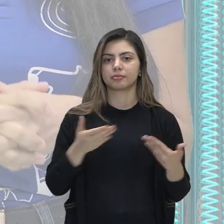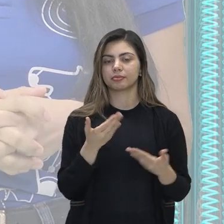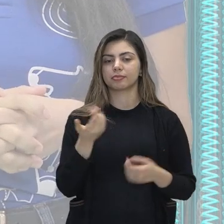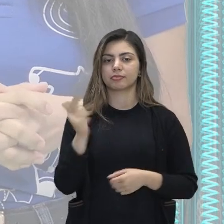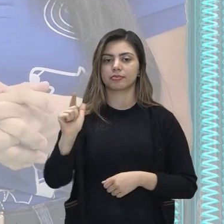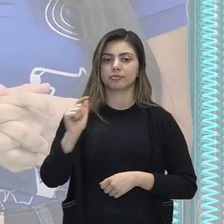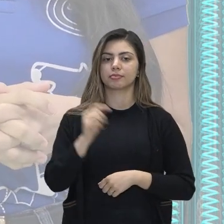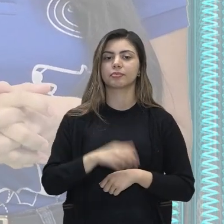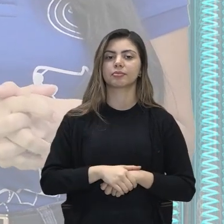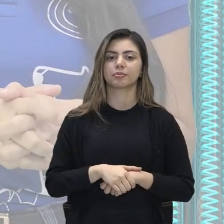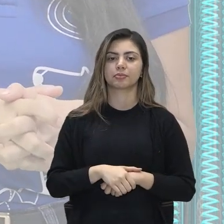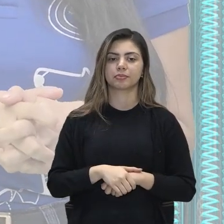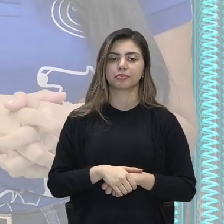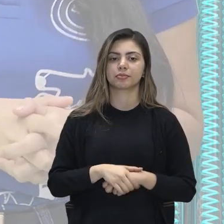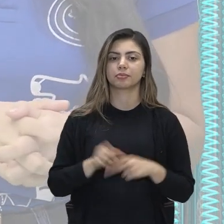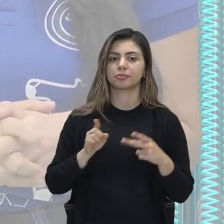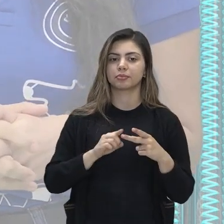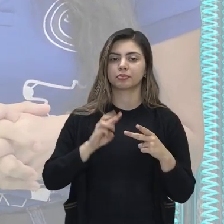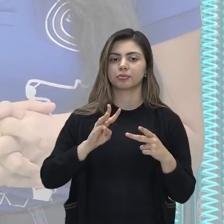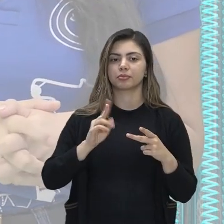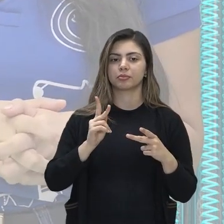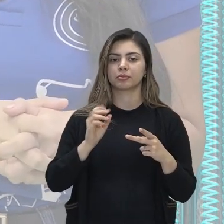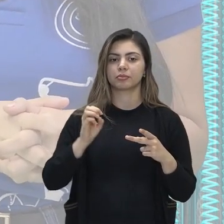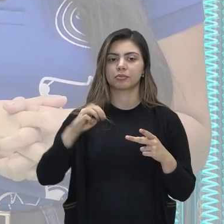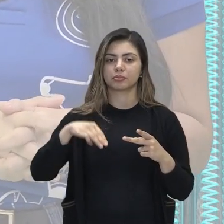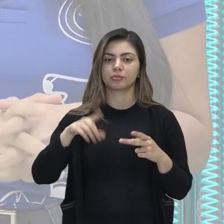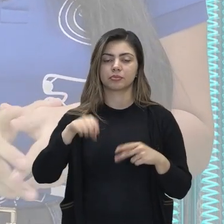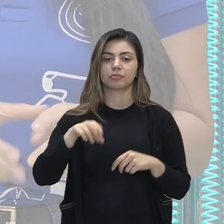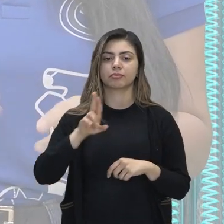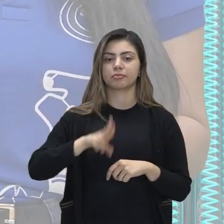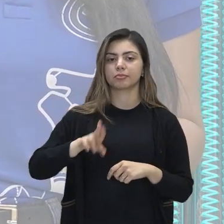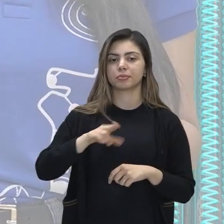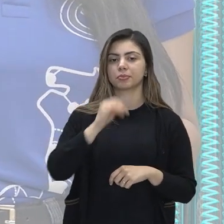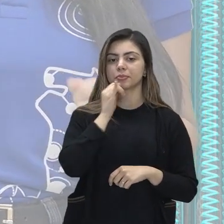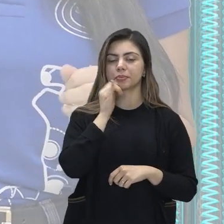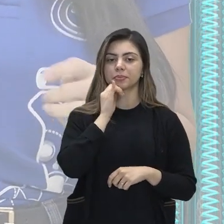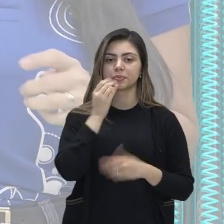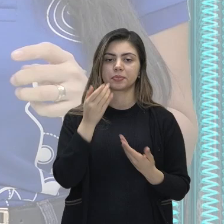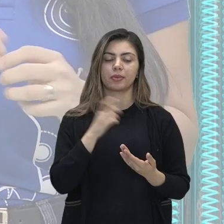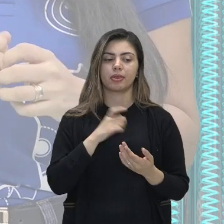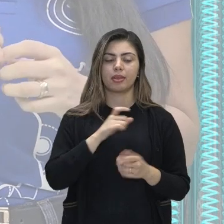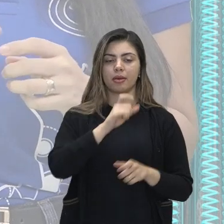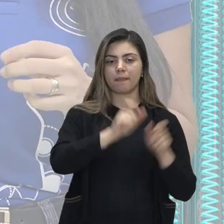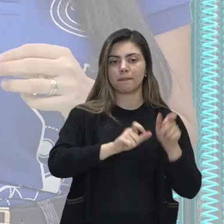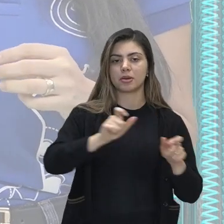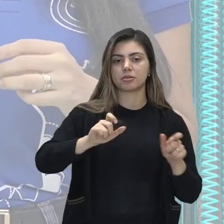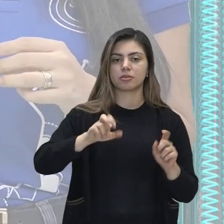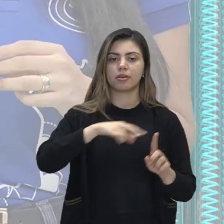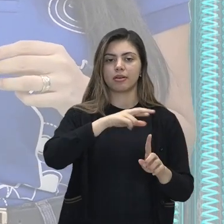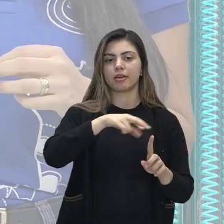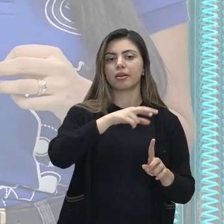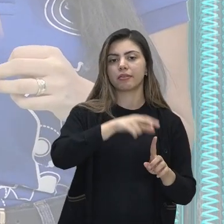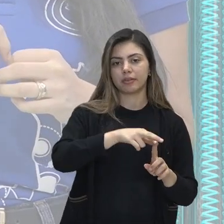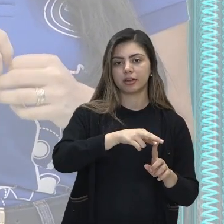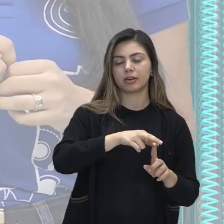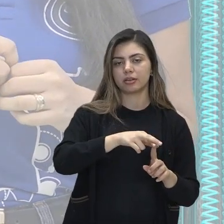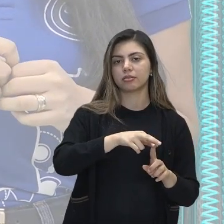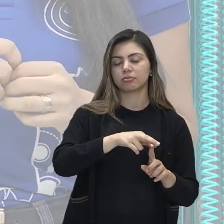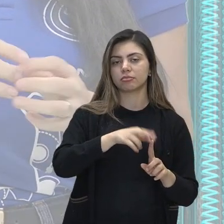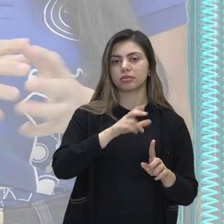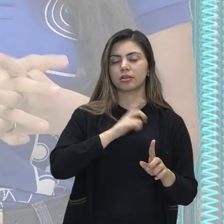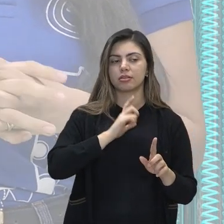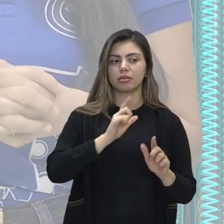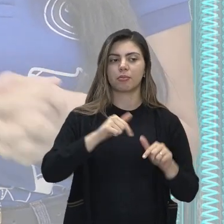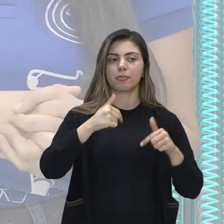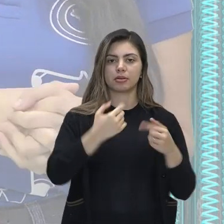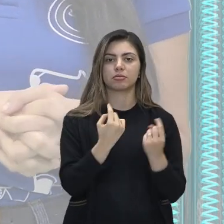próxima. Whom, usado para pessoas quando essa pessoa for objeto. quando a pessoa que recebe a ação,